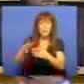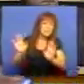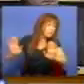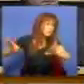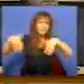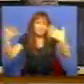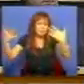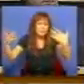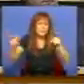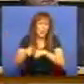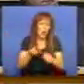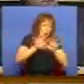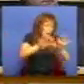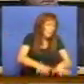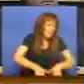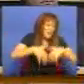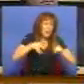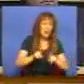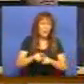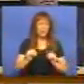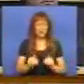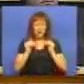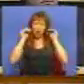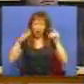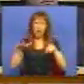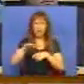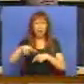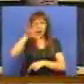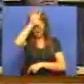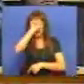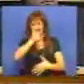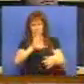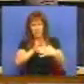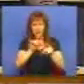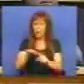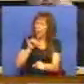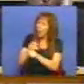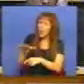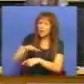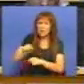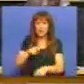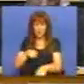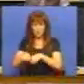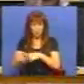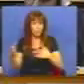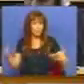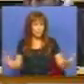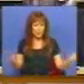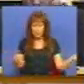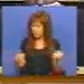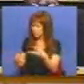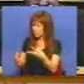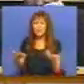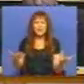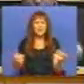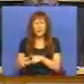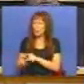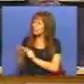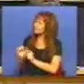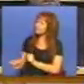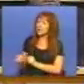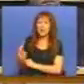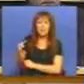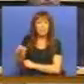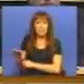seja ela parlamentar, de altos cargos ministeriais, de outros cargos políticos, sem que da parte